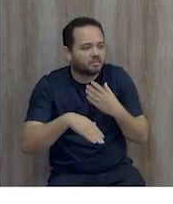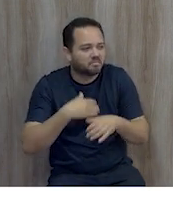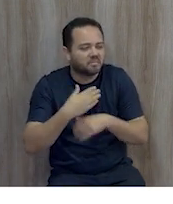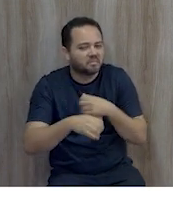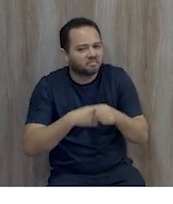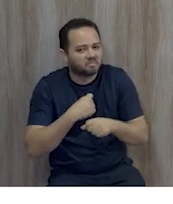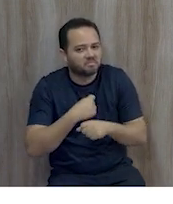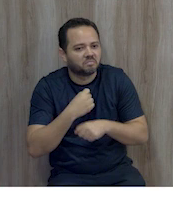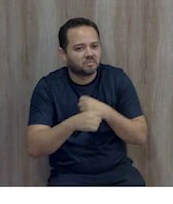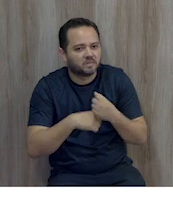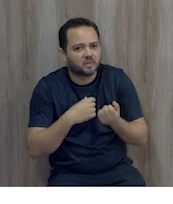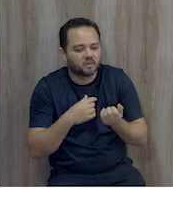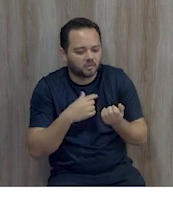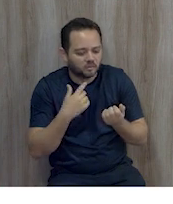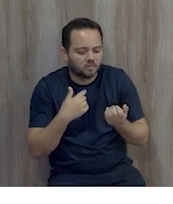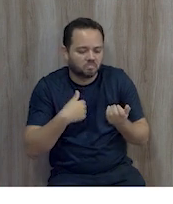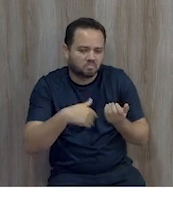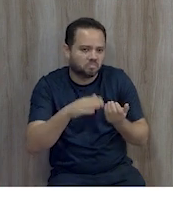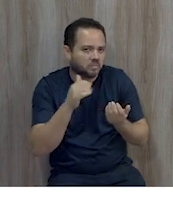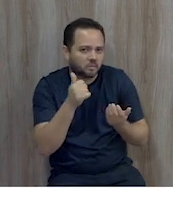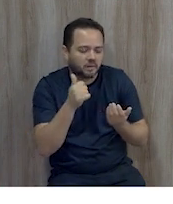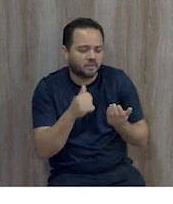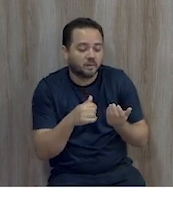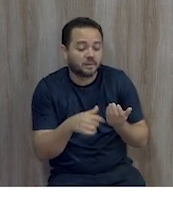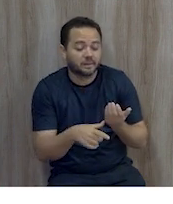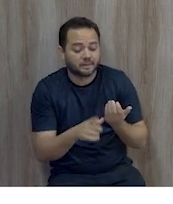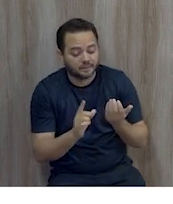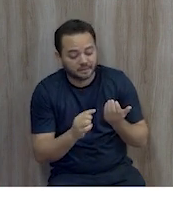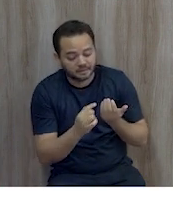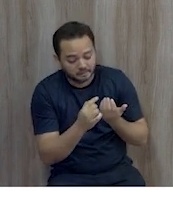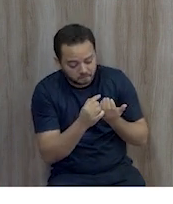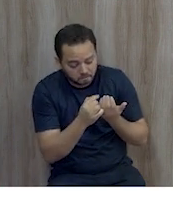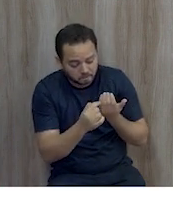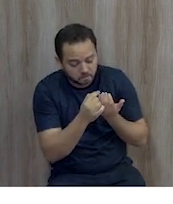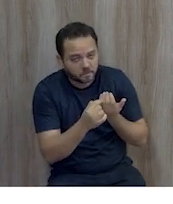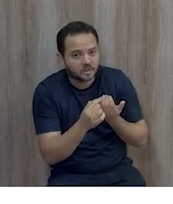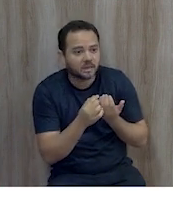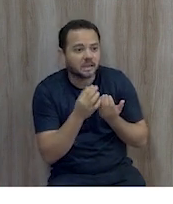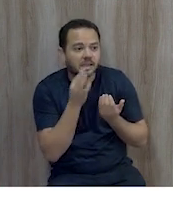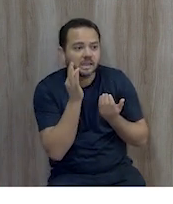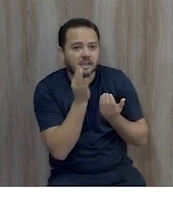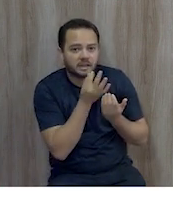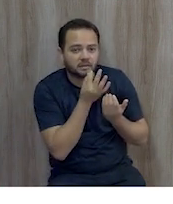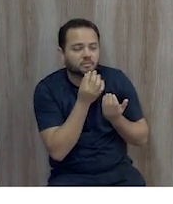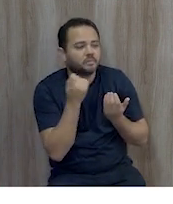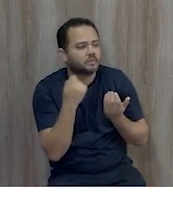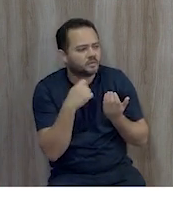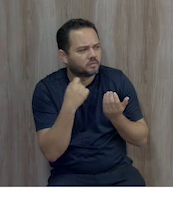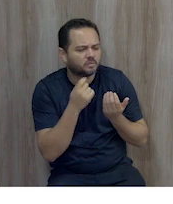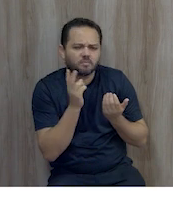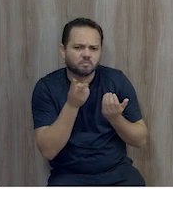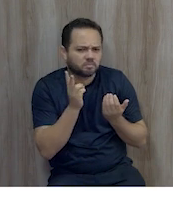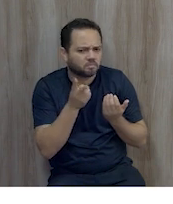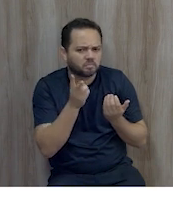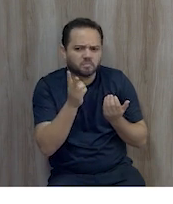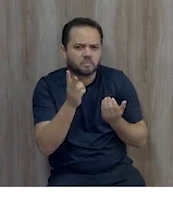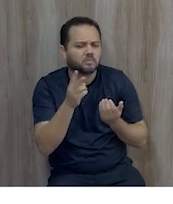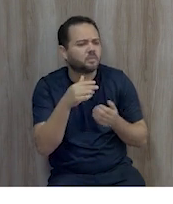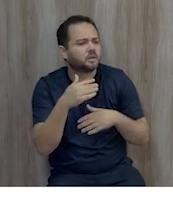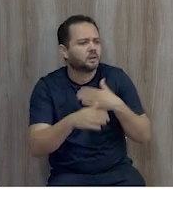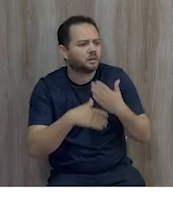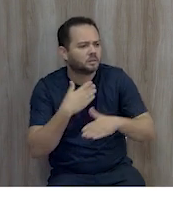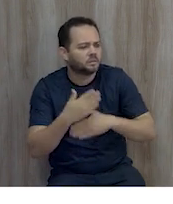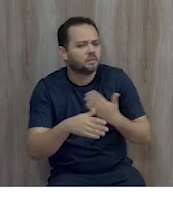Para que a gente consiga trazer o tecido para o limite ali da junção cemento-esmalte e que isso se mantenha com o passar do